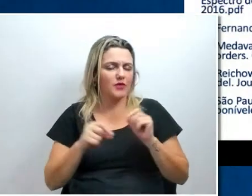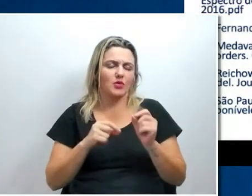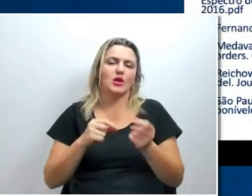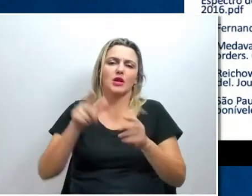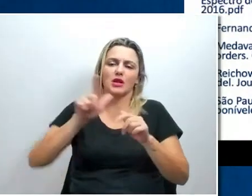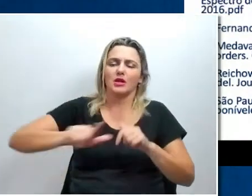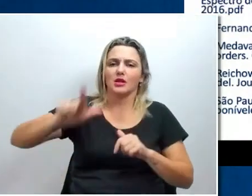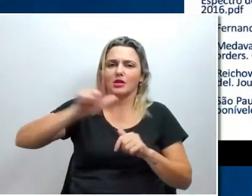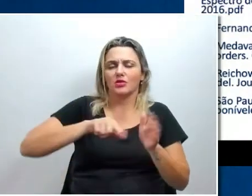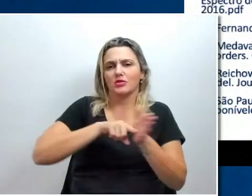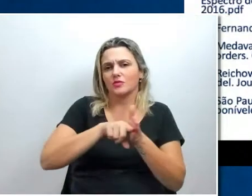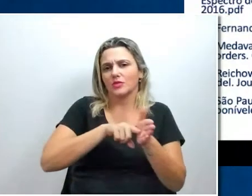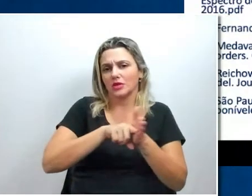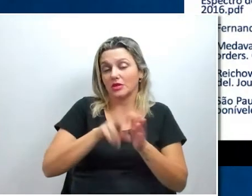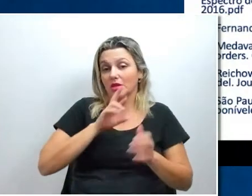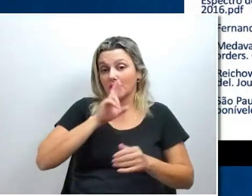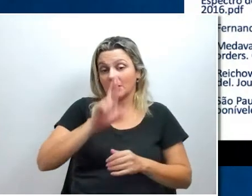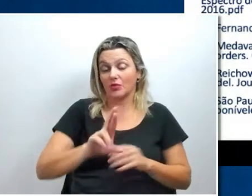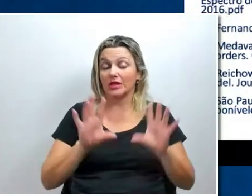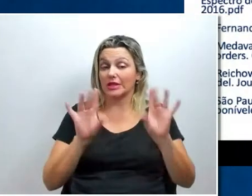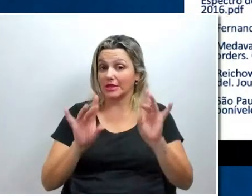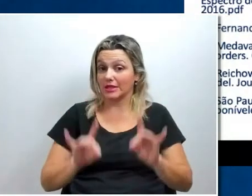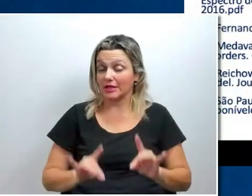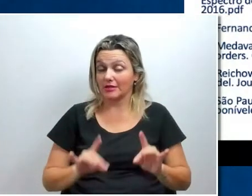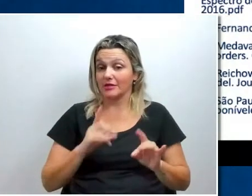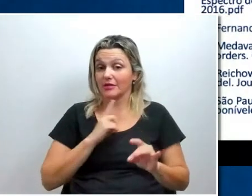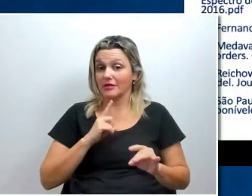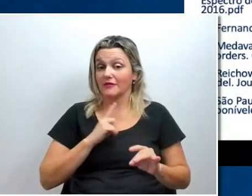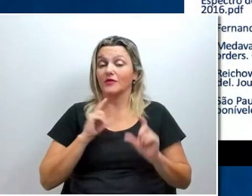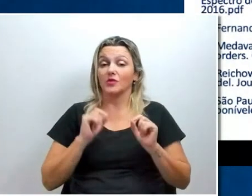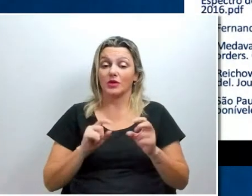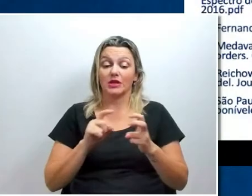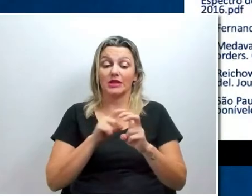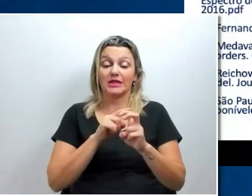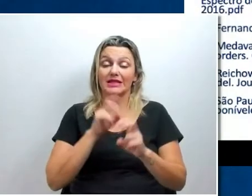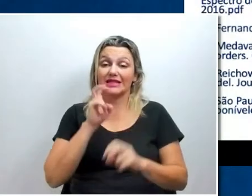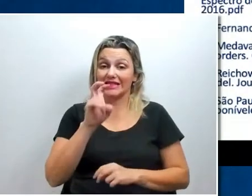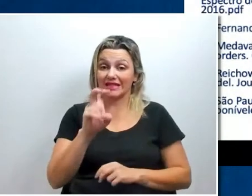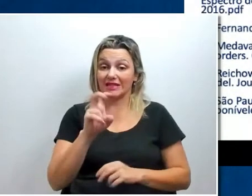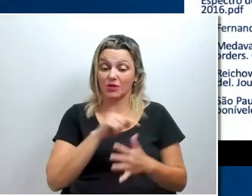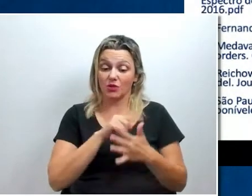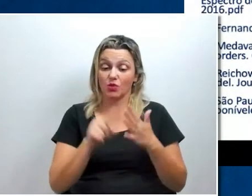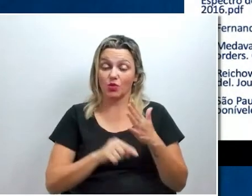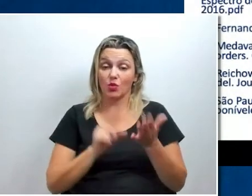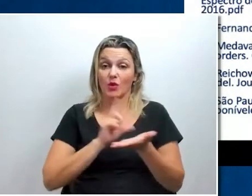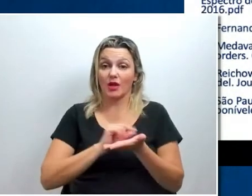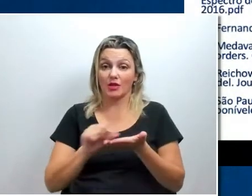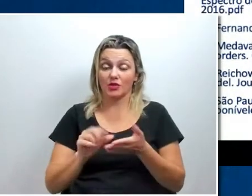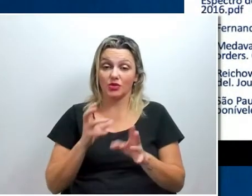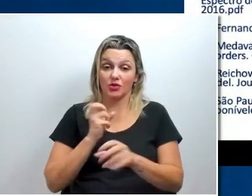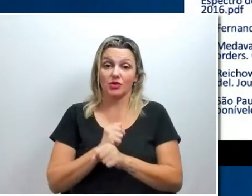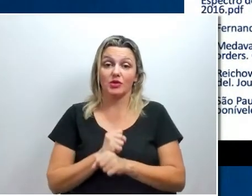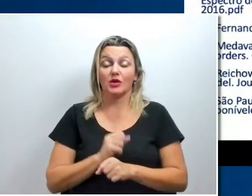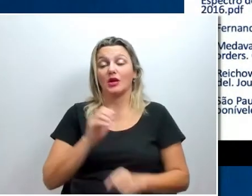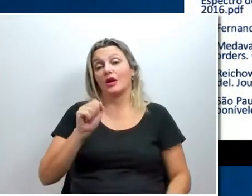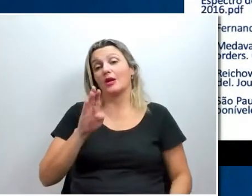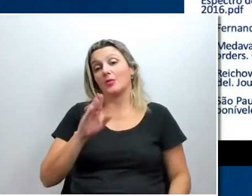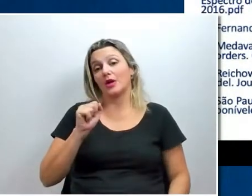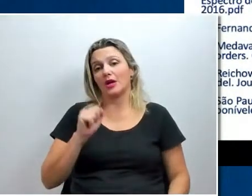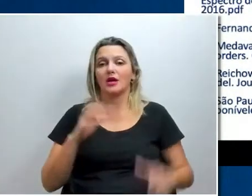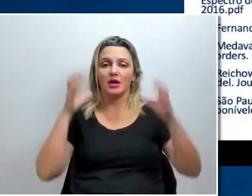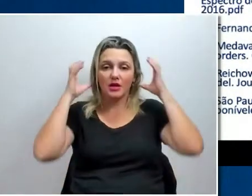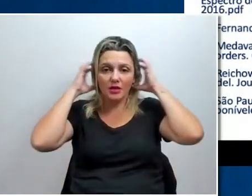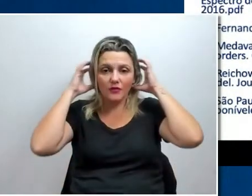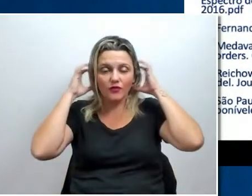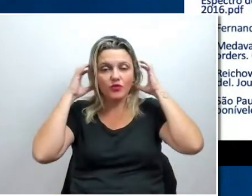nessa resposta técnica se consistiu de 5 artigos, para chegar à conclusão que a ABA, que certamente funciona,